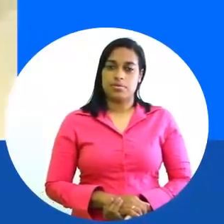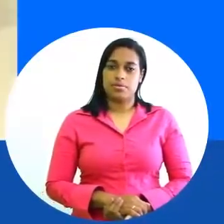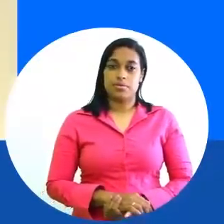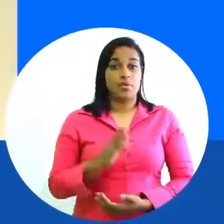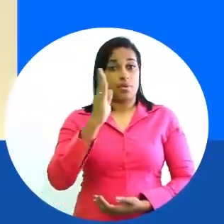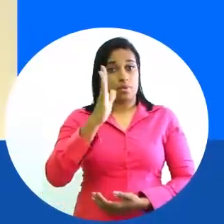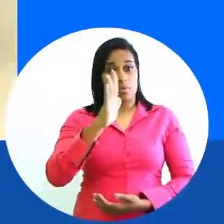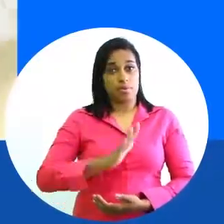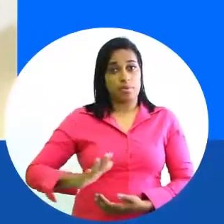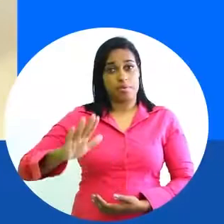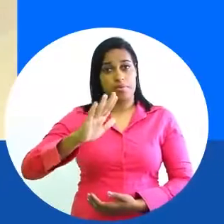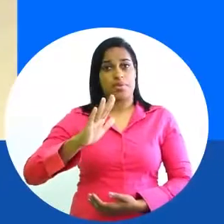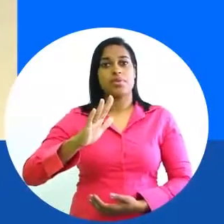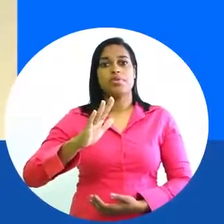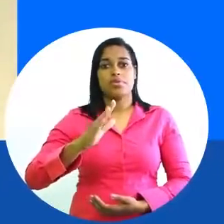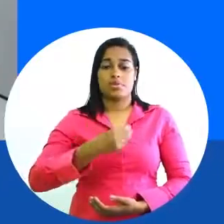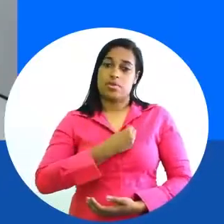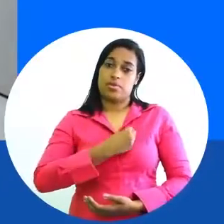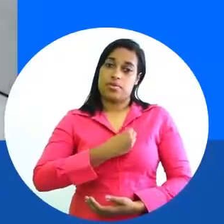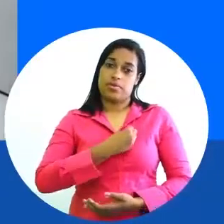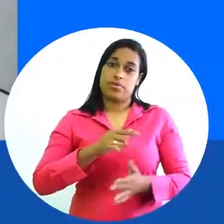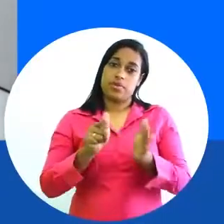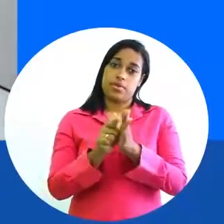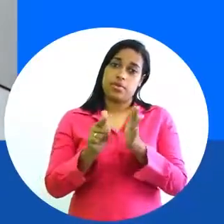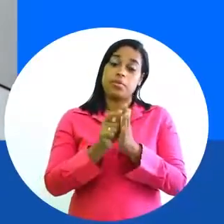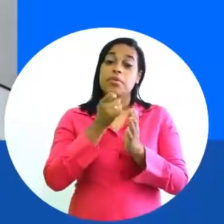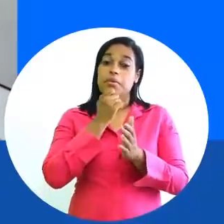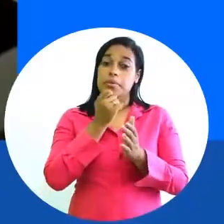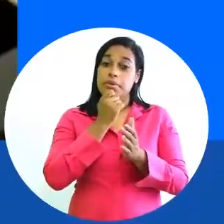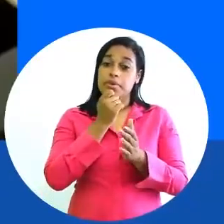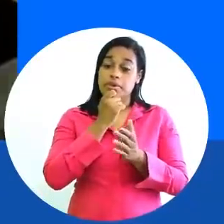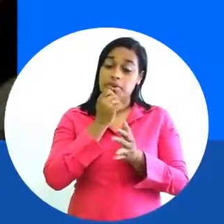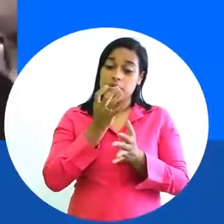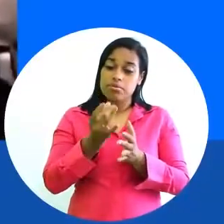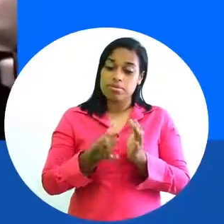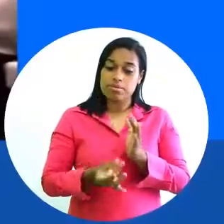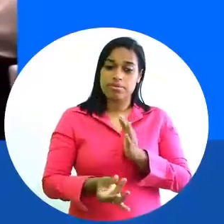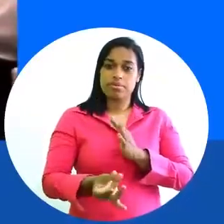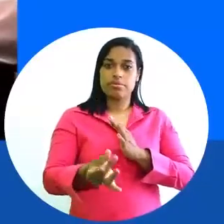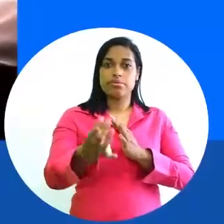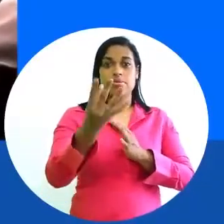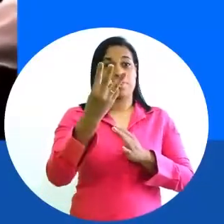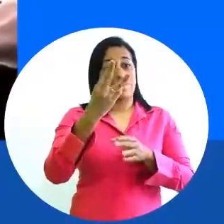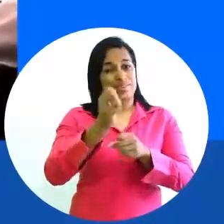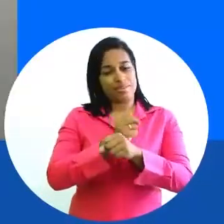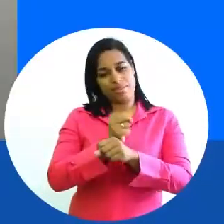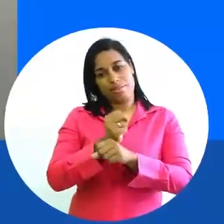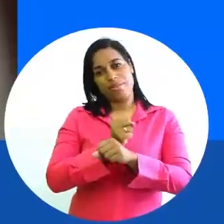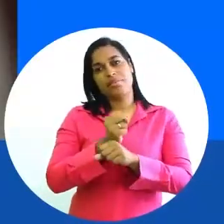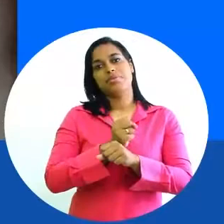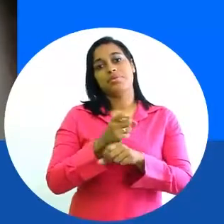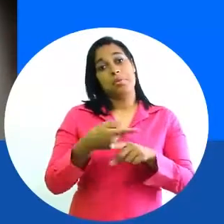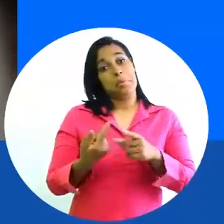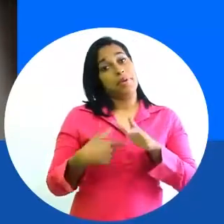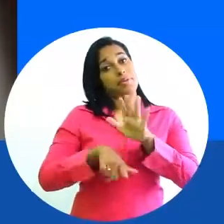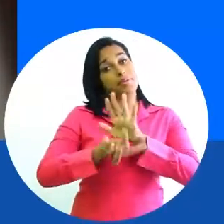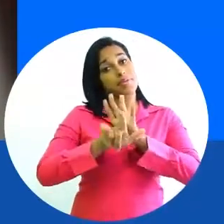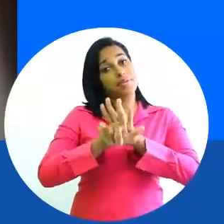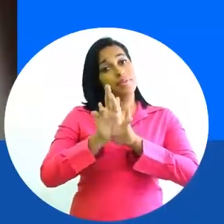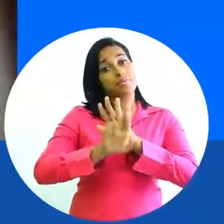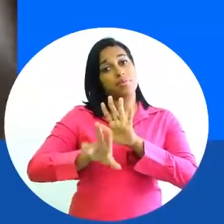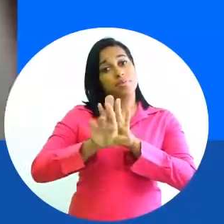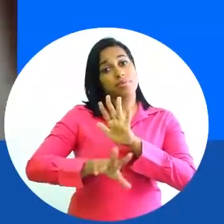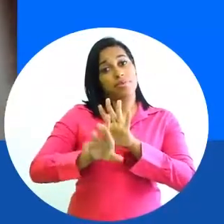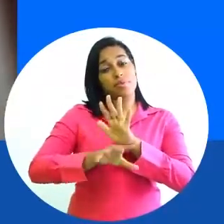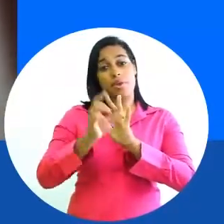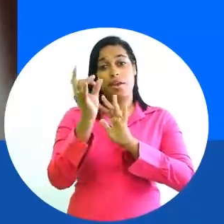No Brasil, o ciclo de vida do papel ainda é extremamente longo, podendo ultrapassar os 30 anos. As leis são diferentes para